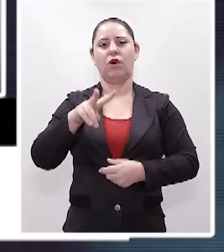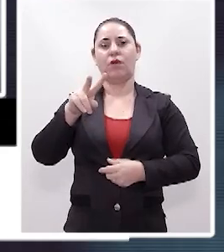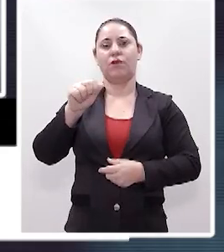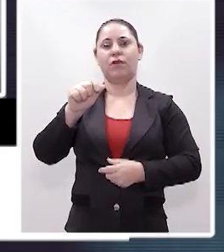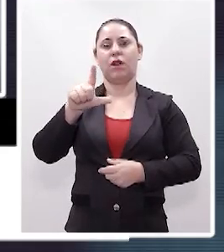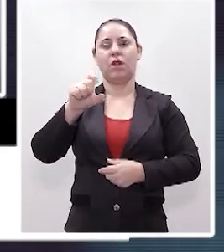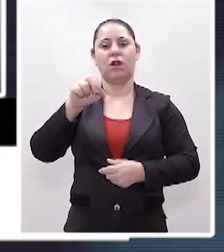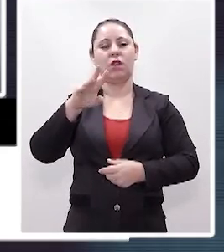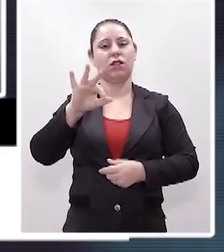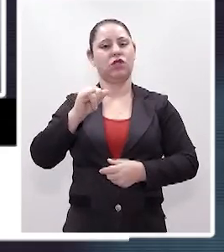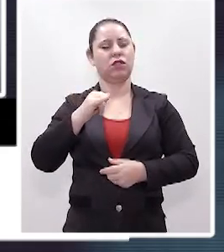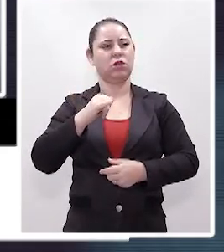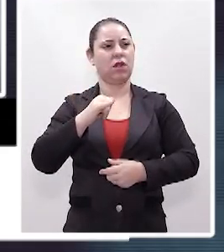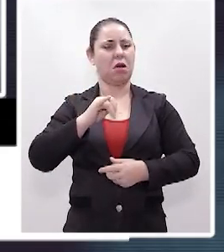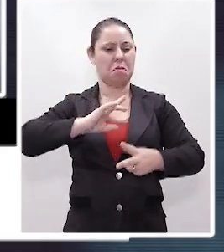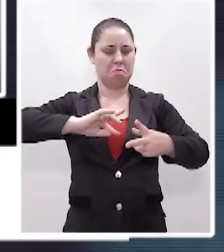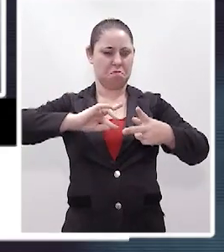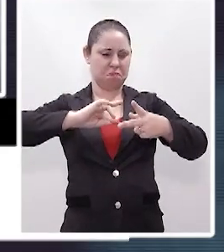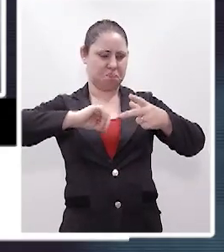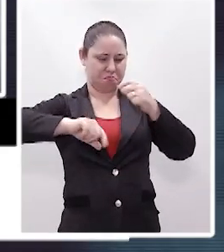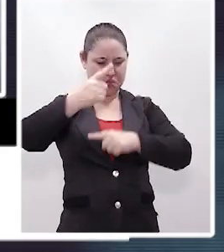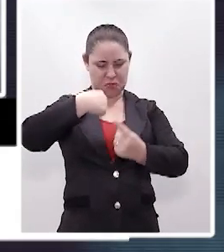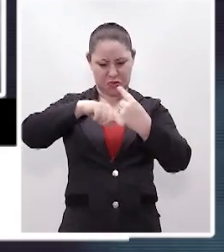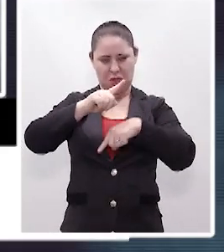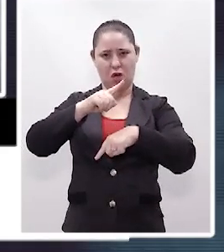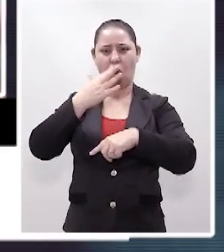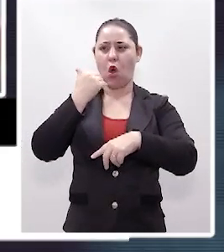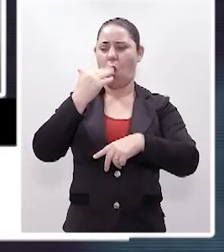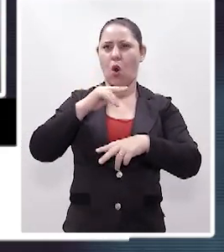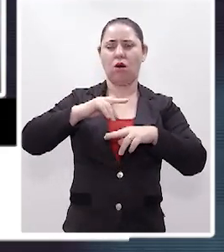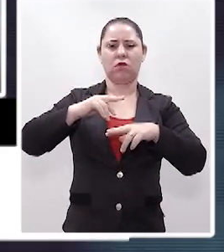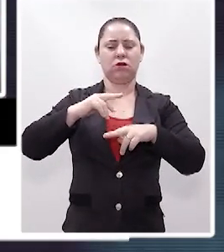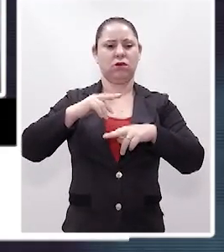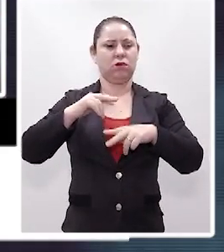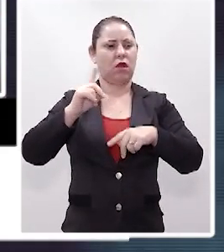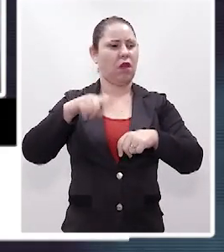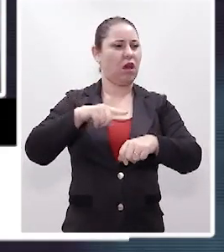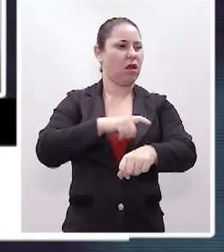teve variações, assim, de humor brusco, alimentação.